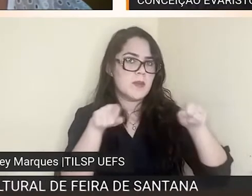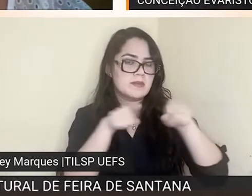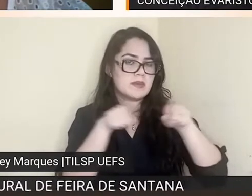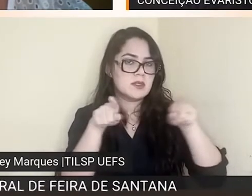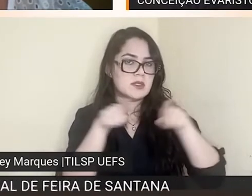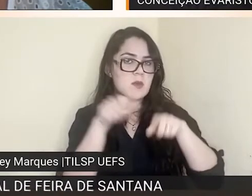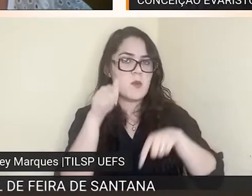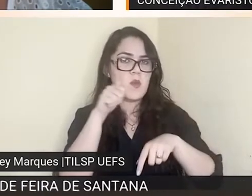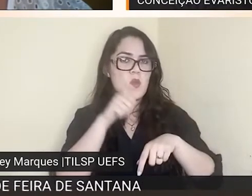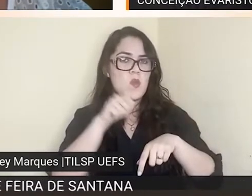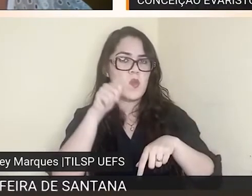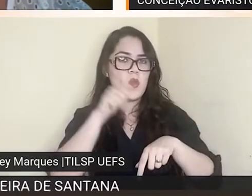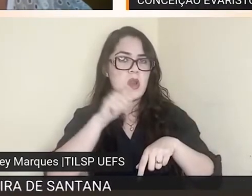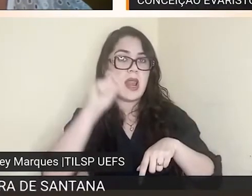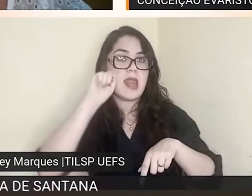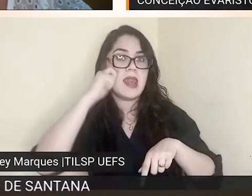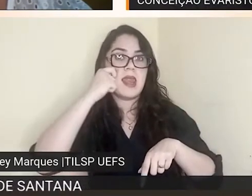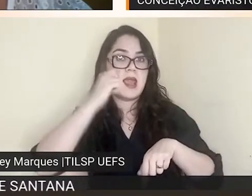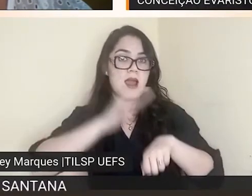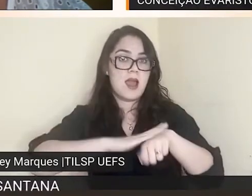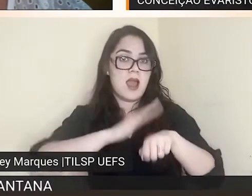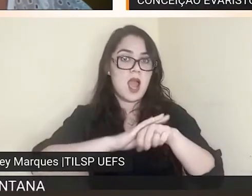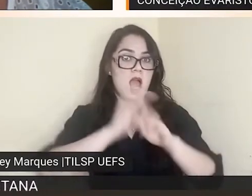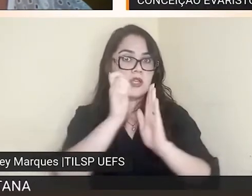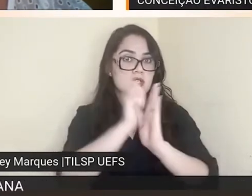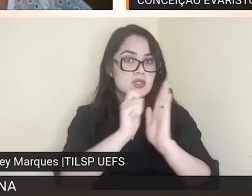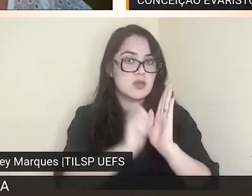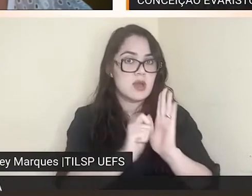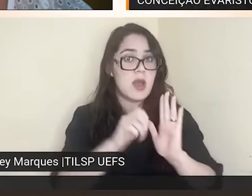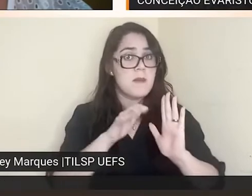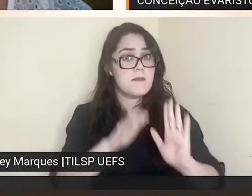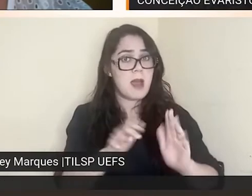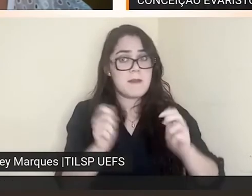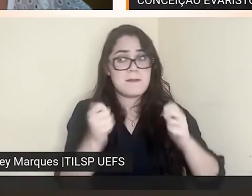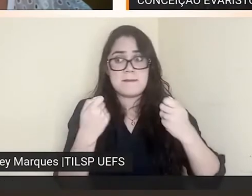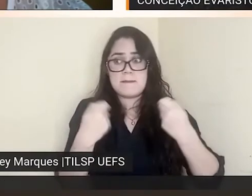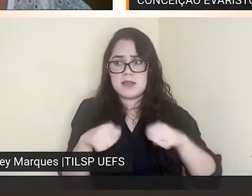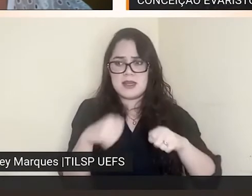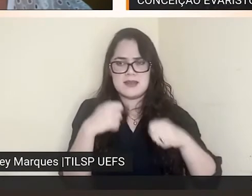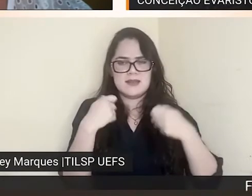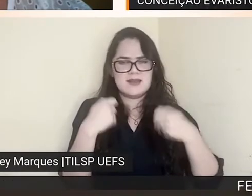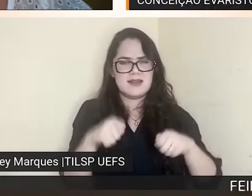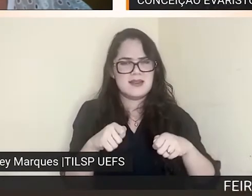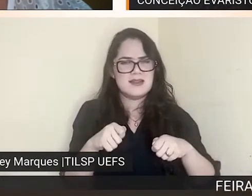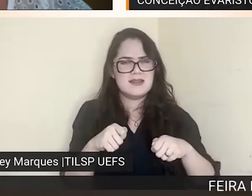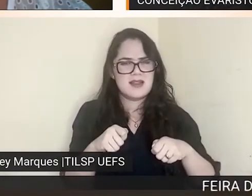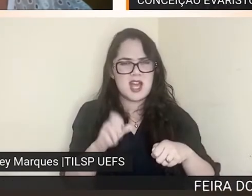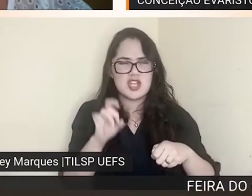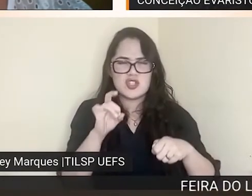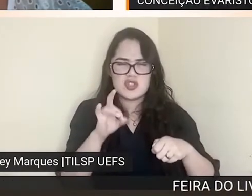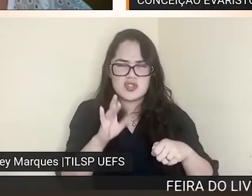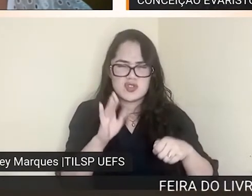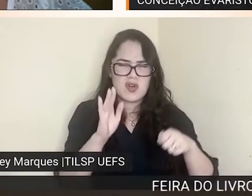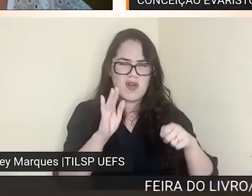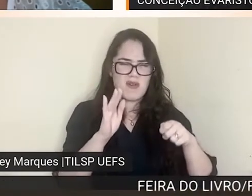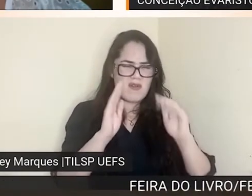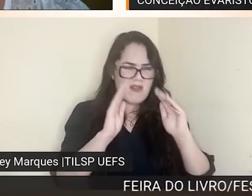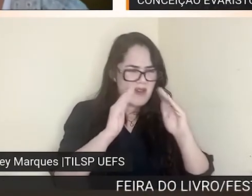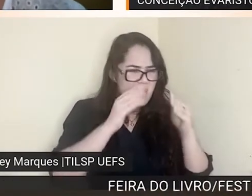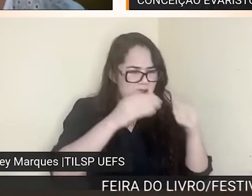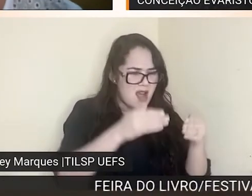serem escritoras. Precisam é que elas rompam com esses lugares de subalternidade, com esses